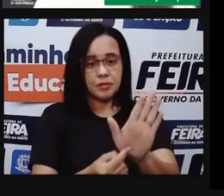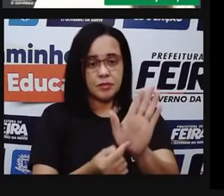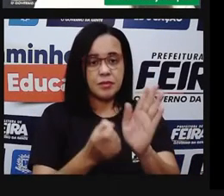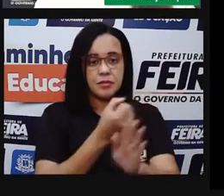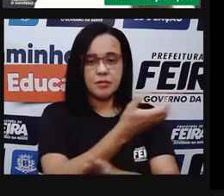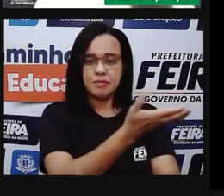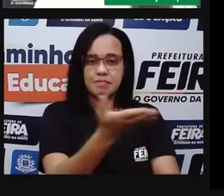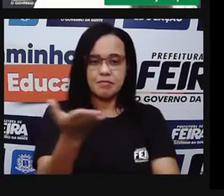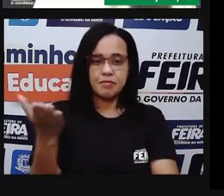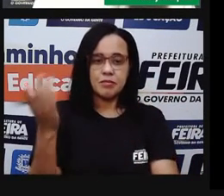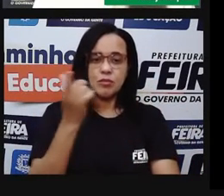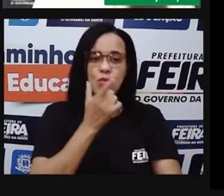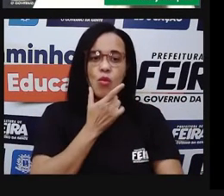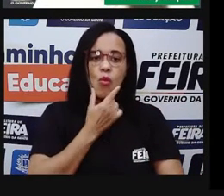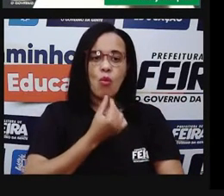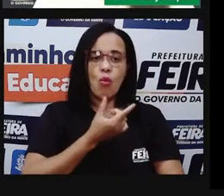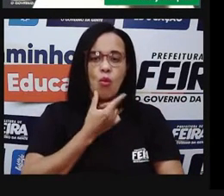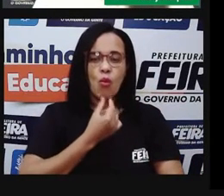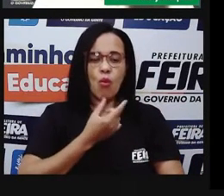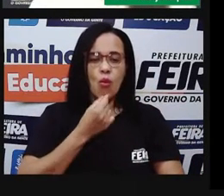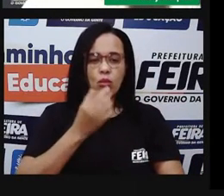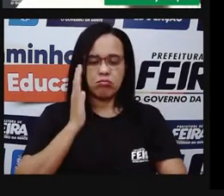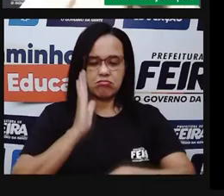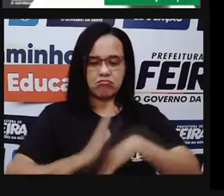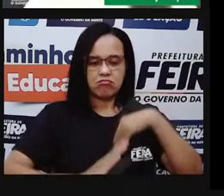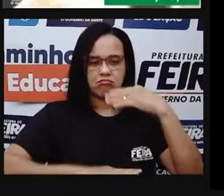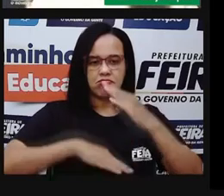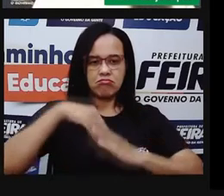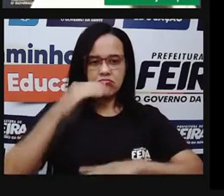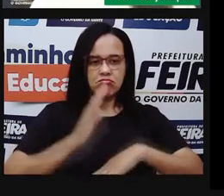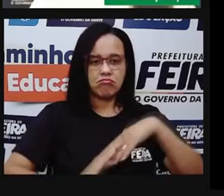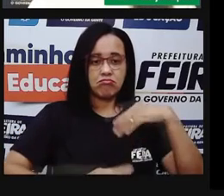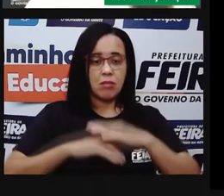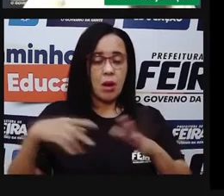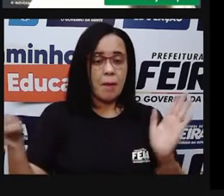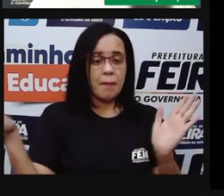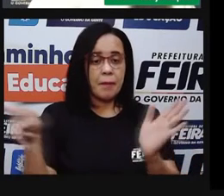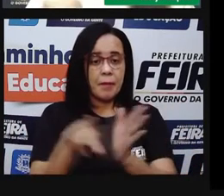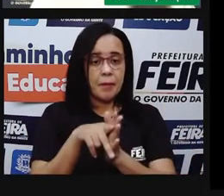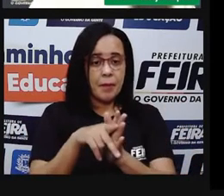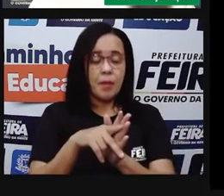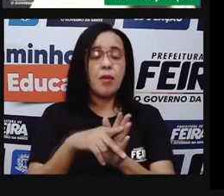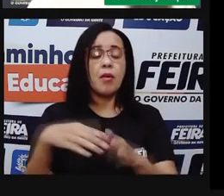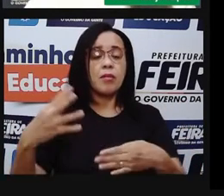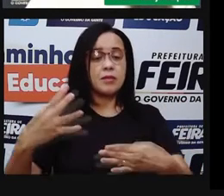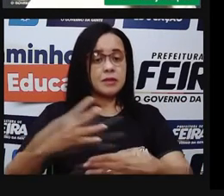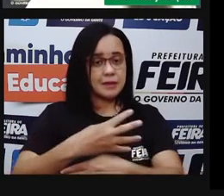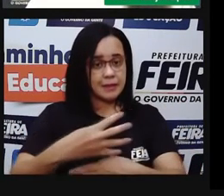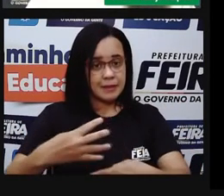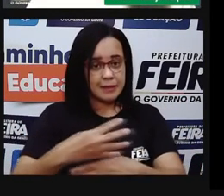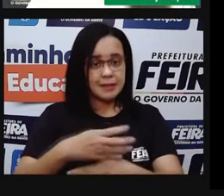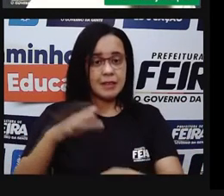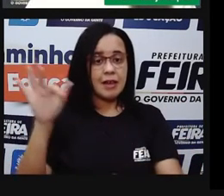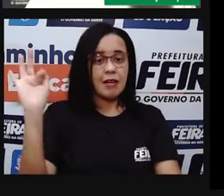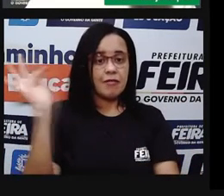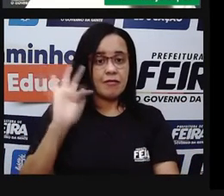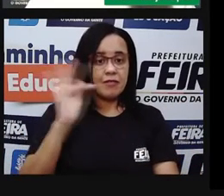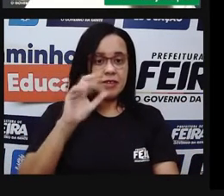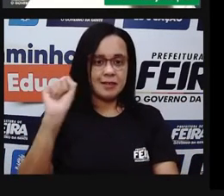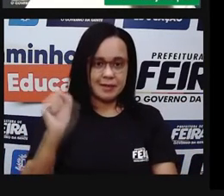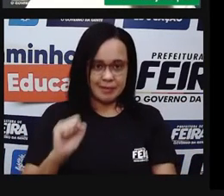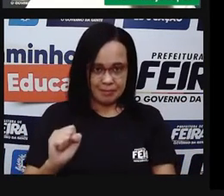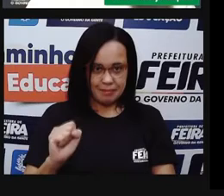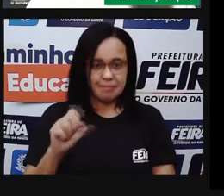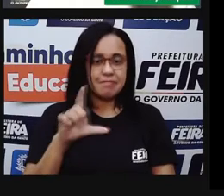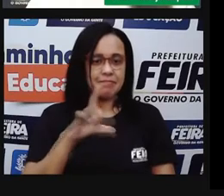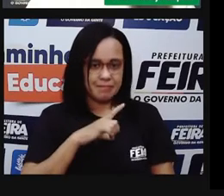vamos aprender com Doberval Barreto. Vamos ver o que é que Doberval Barreto trouxe para a gente nessa aula de hoje. Quer